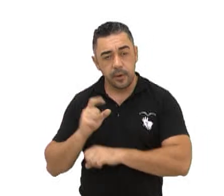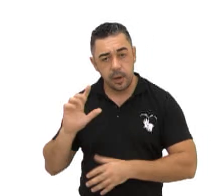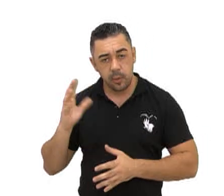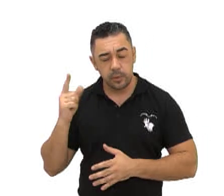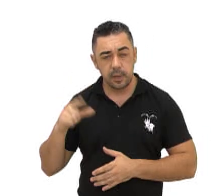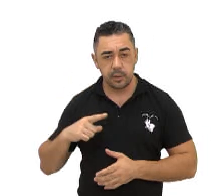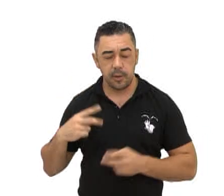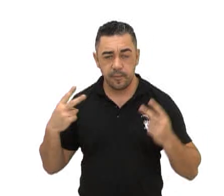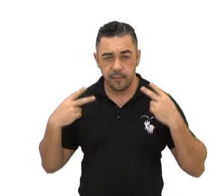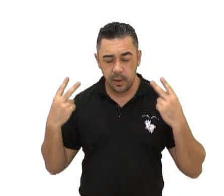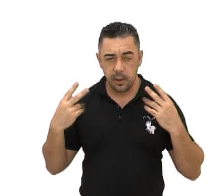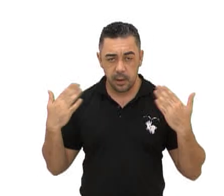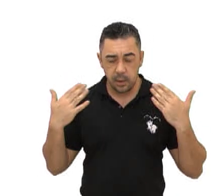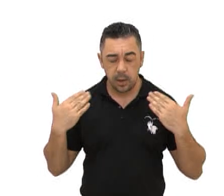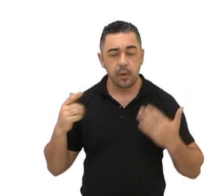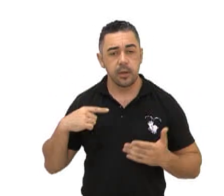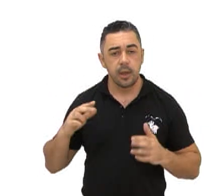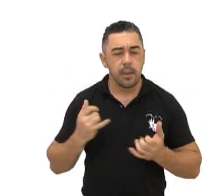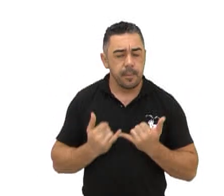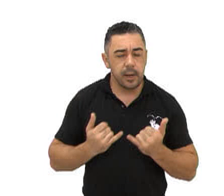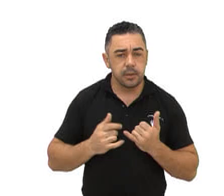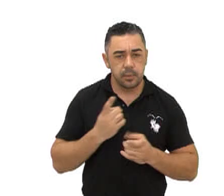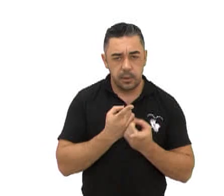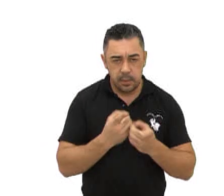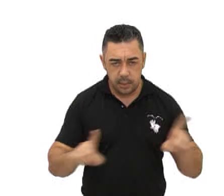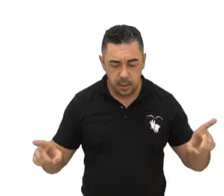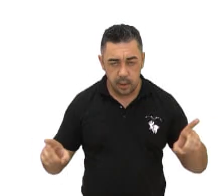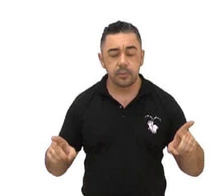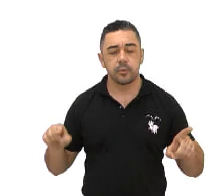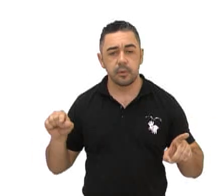plantas semelhantes às da região do deserto quente, tipo